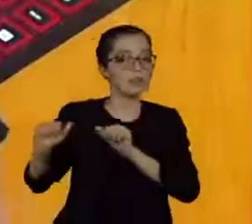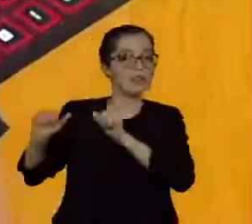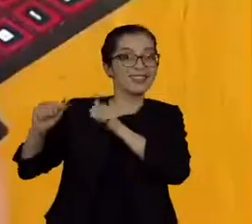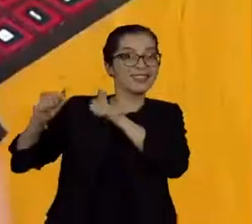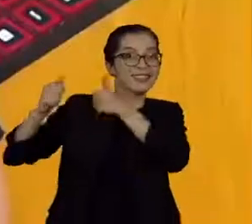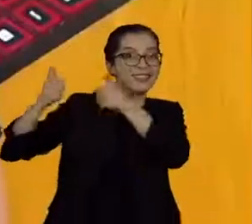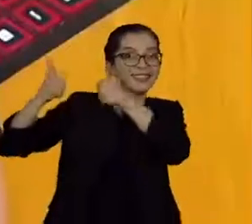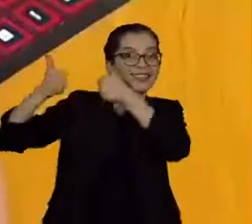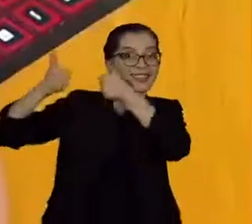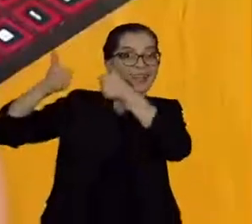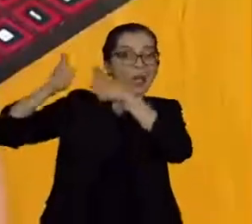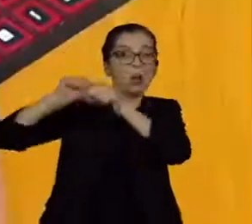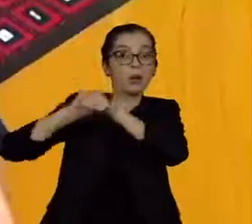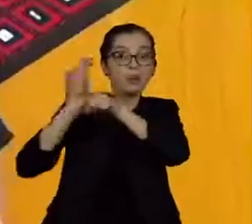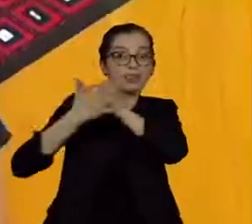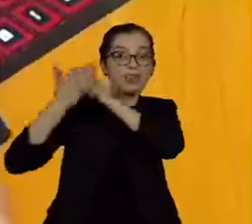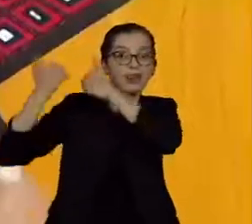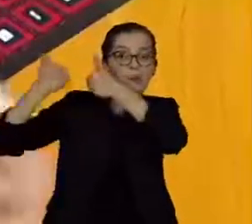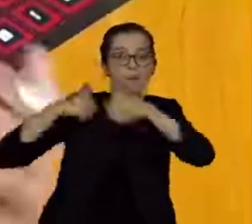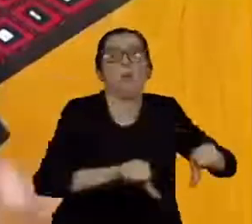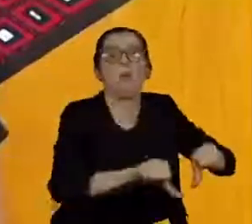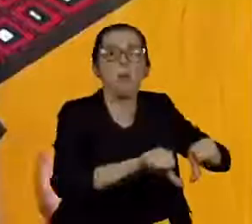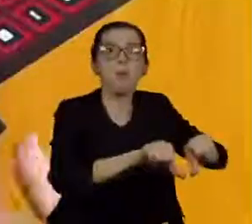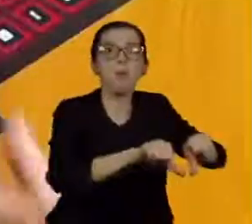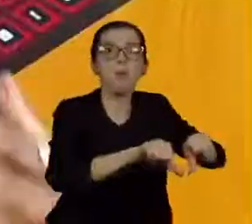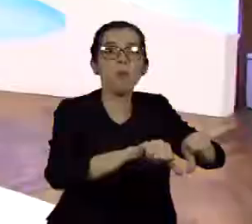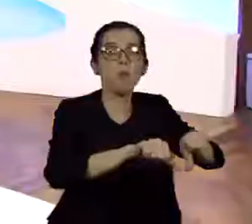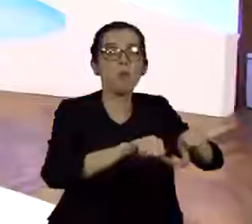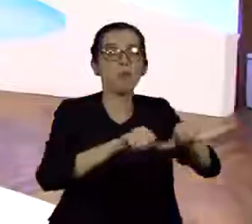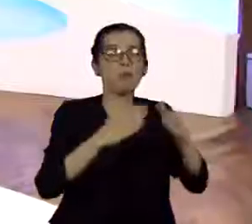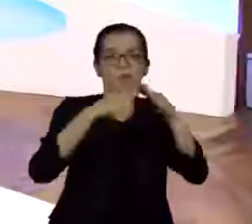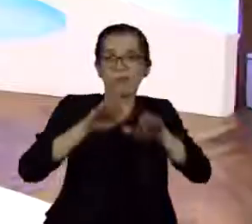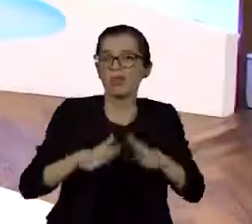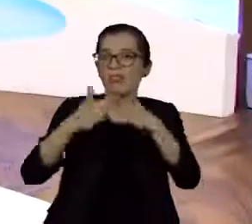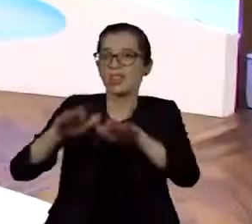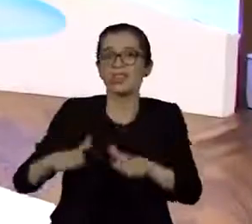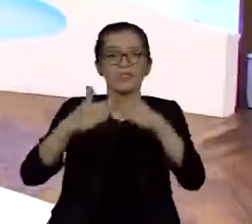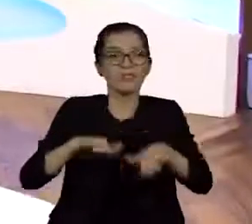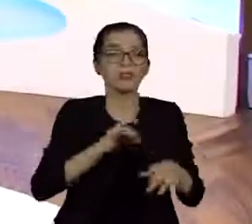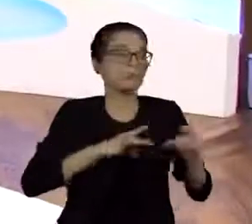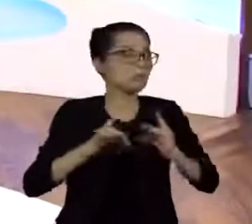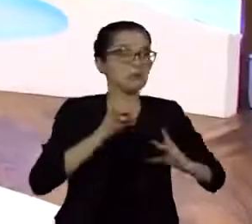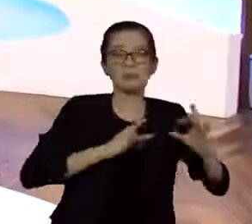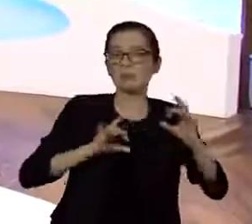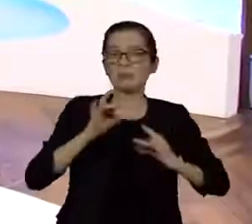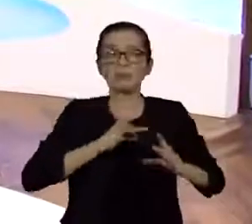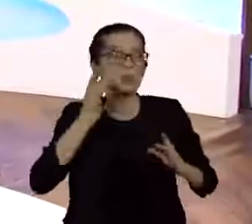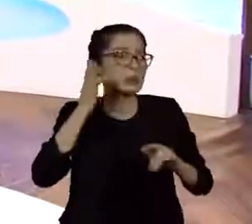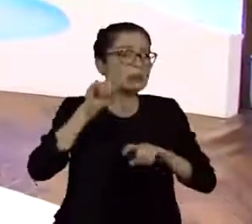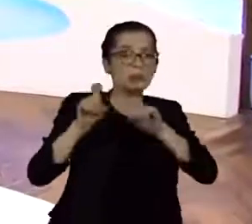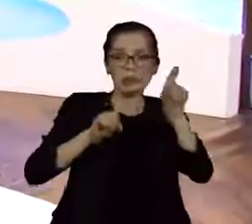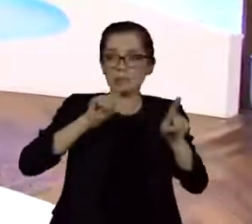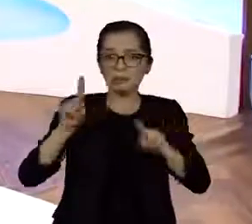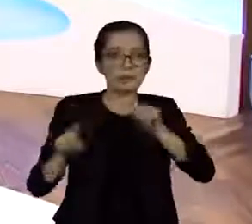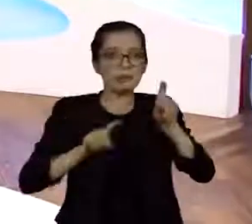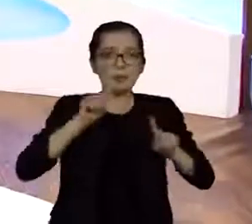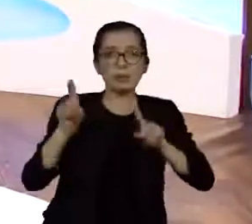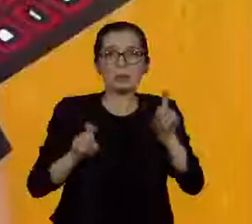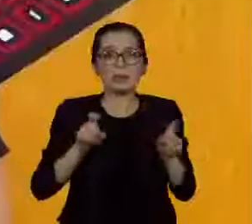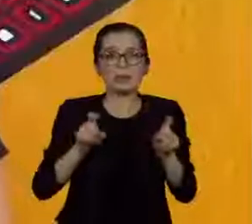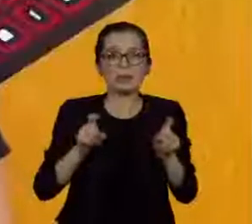gente está aqui com medo, isolado e sem ter muita expectativa, implorando os países para mandarem